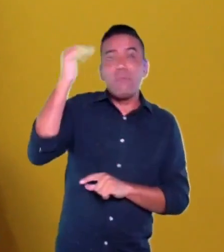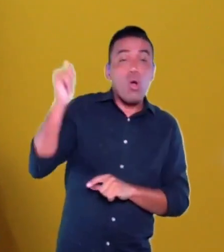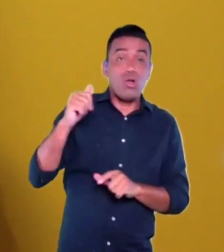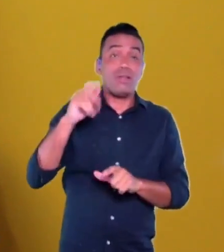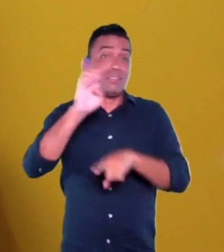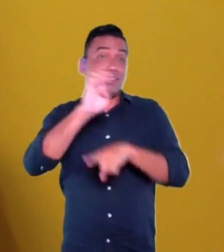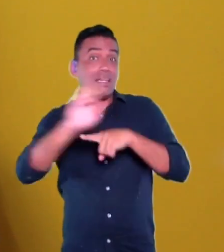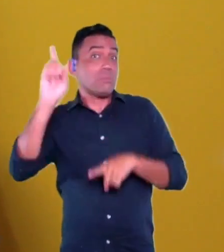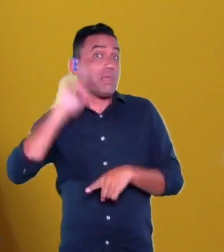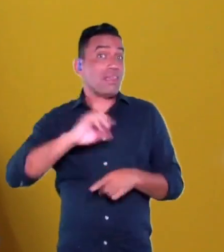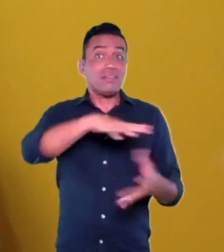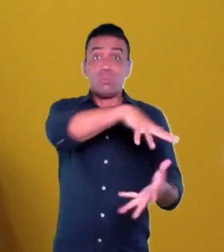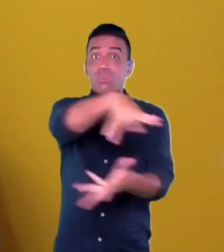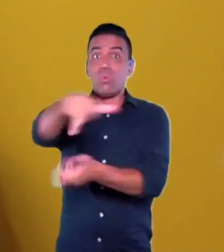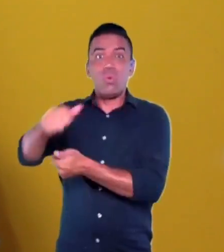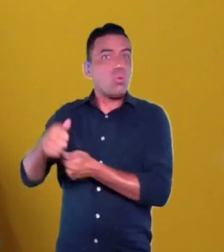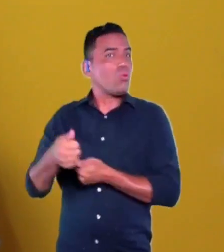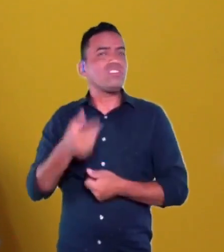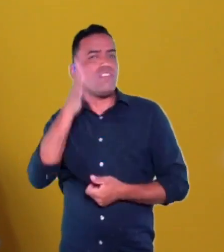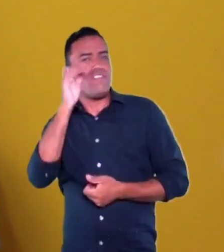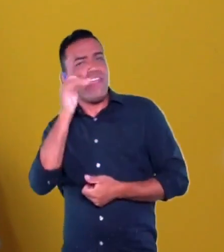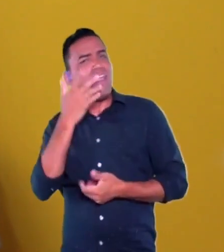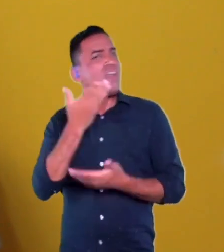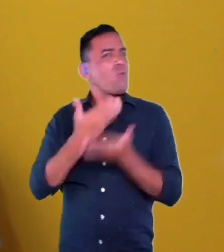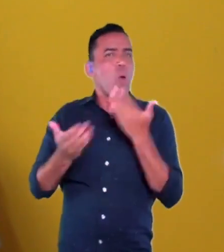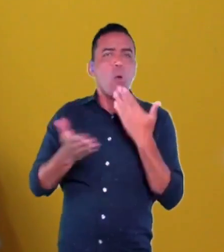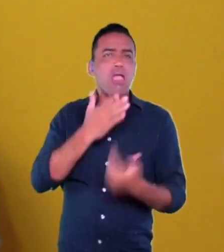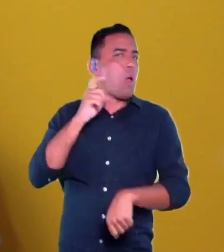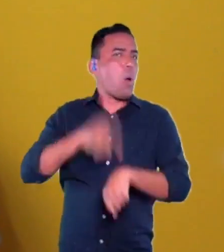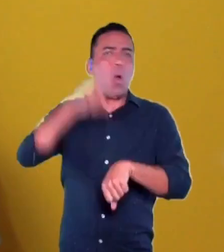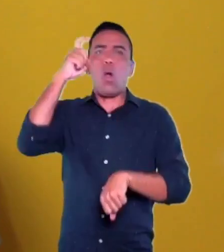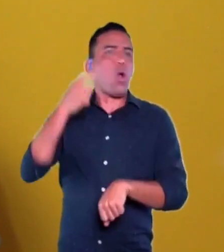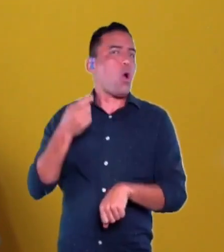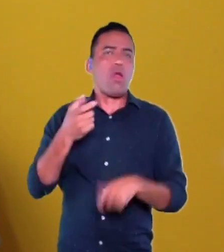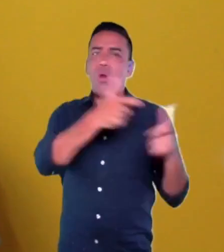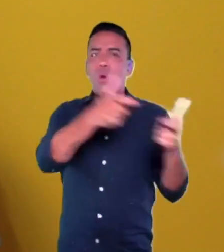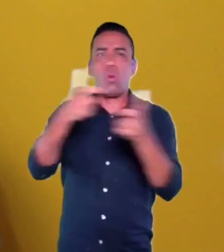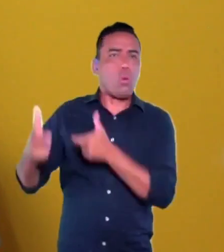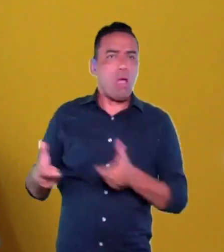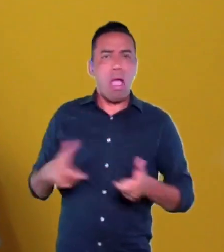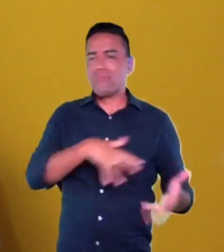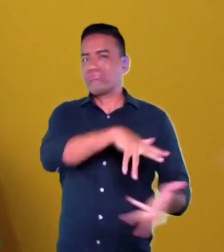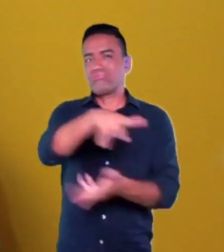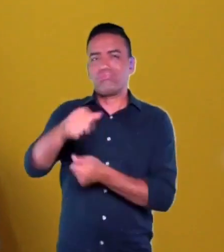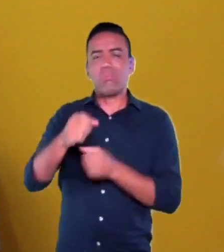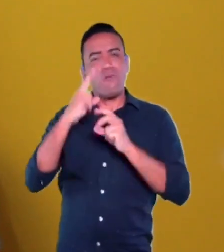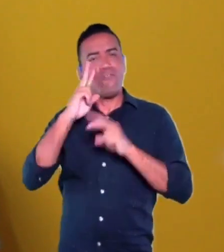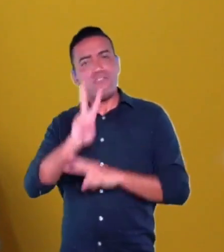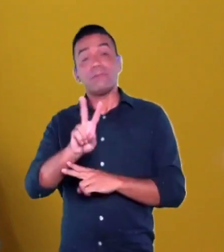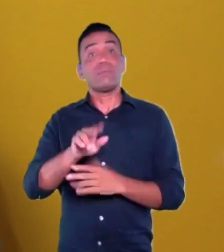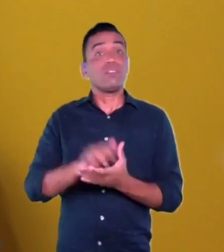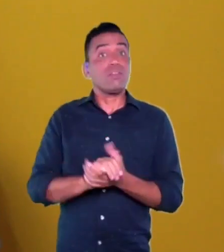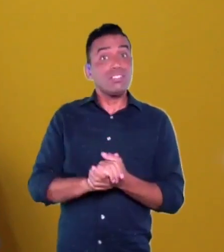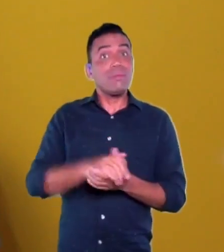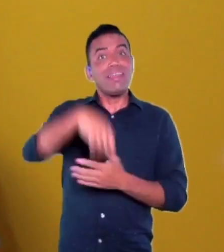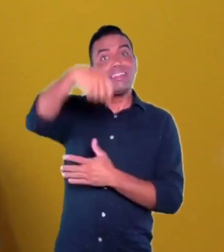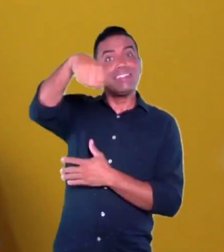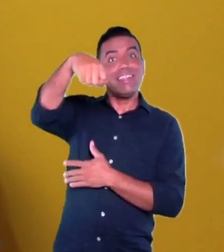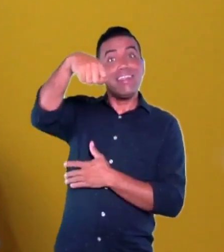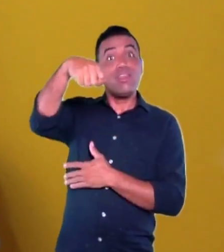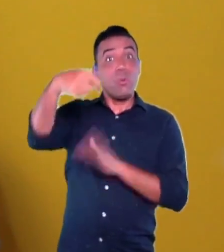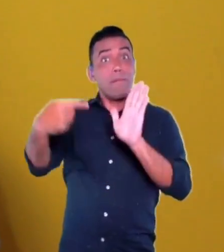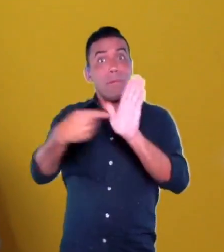disponíveis para você assistir a qualquer hora, de onde você quiser. E pedir também para você ativar o sininho para